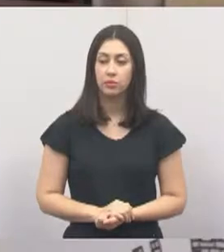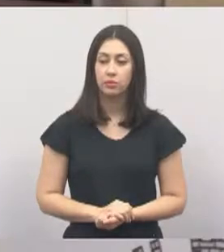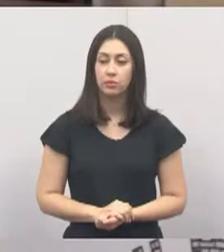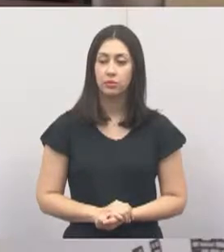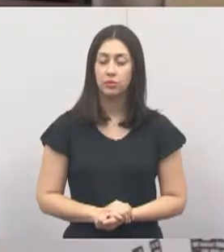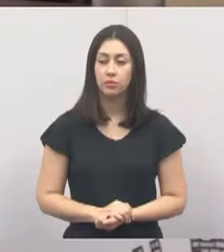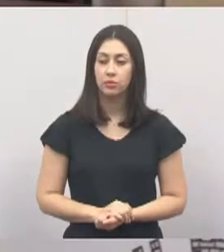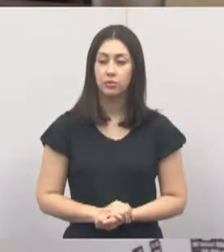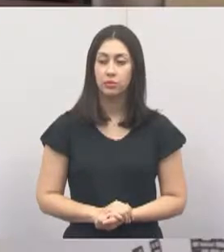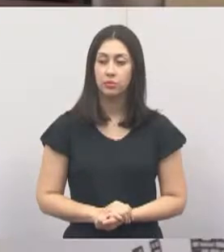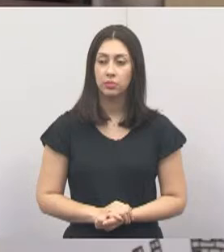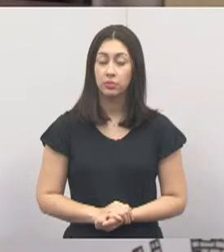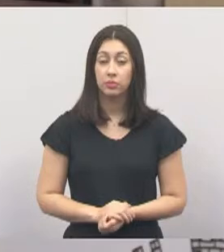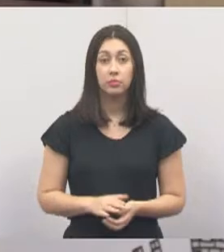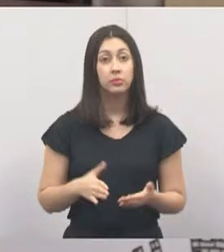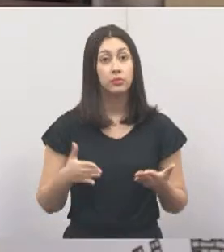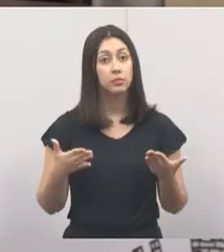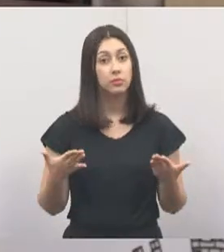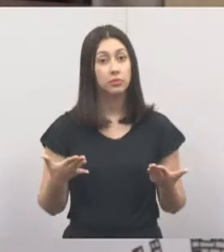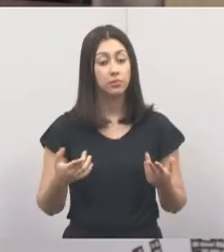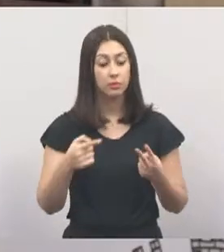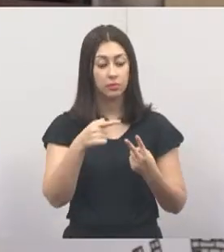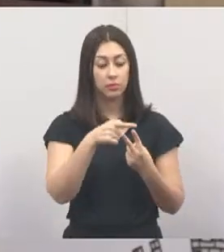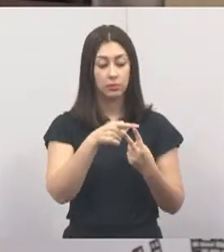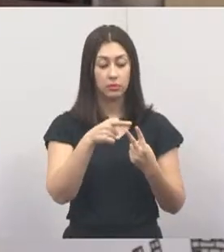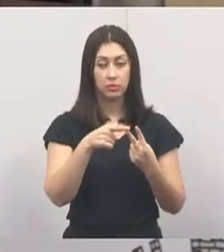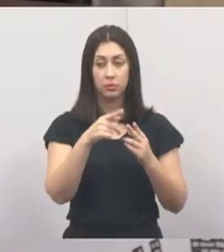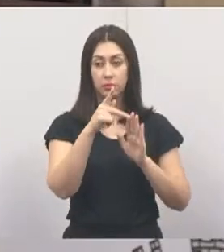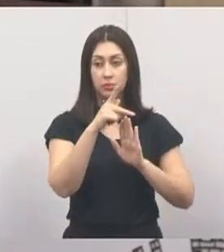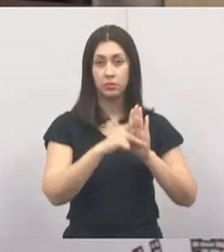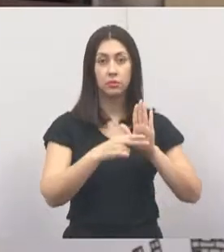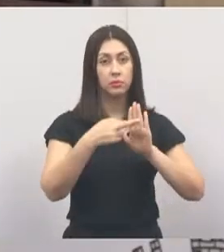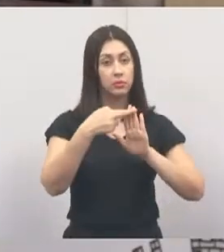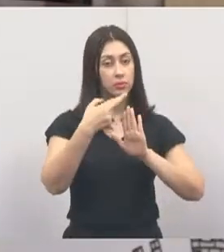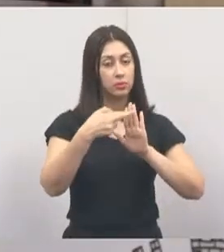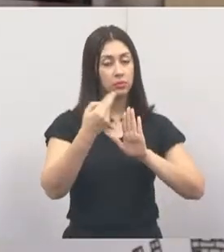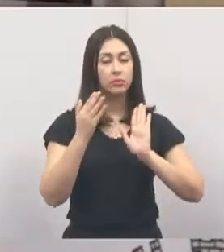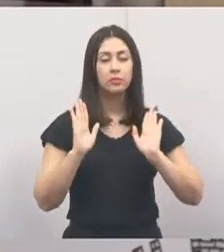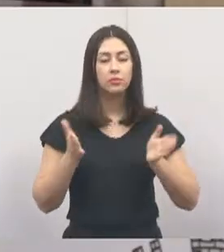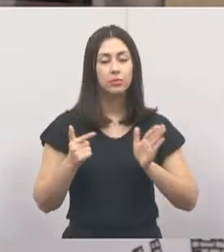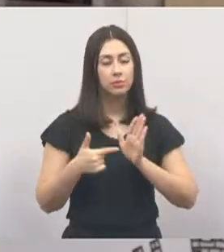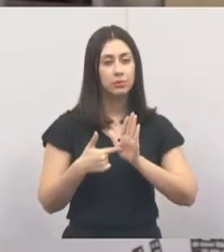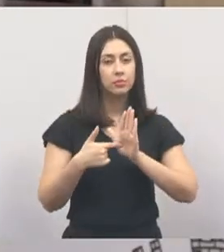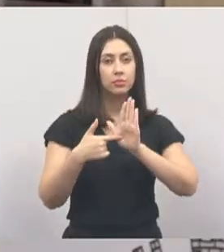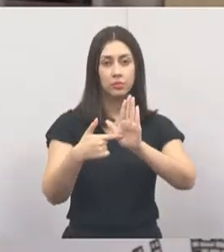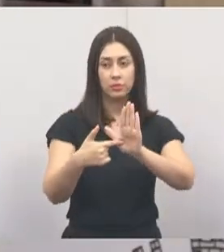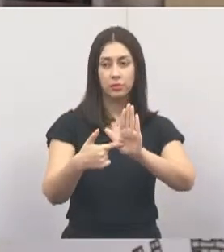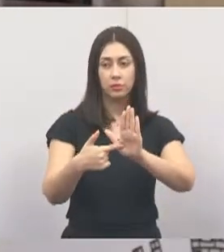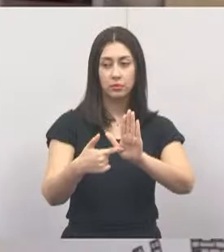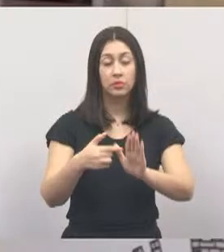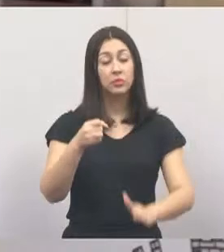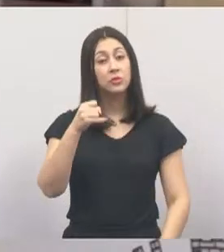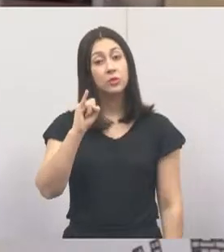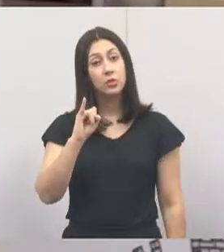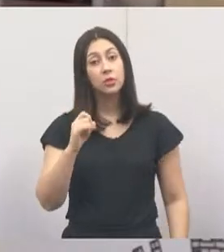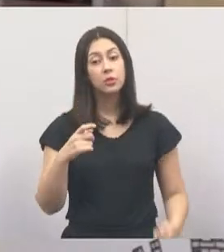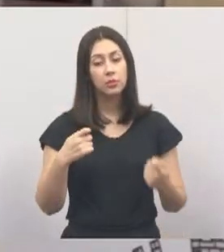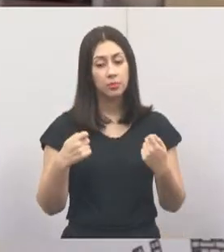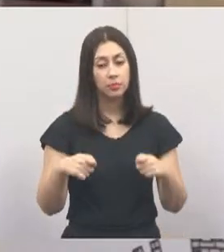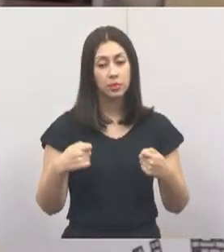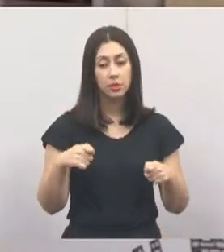Por fim, os 2 projetos de resoluções foram apresentados. Se houver a